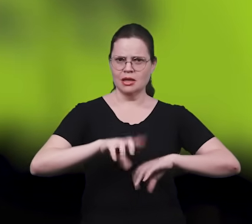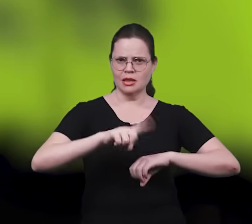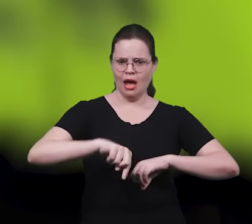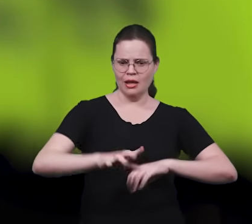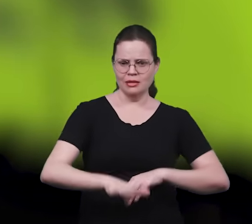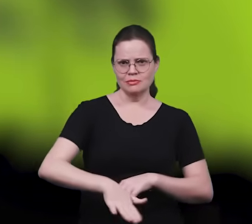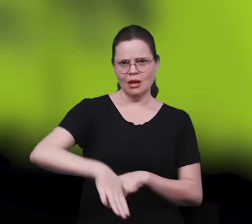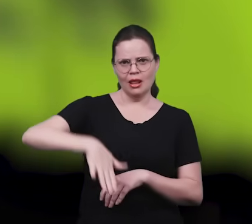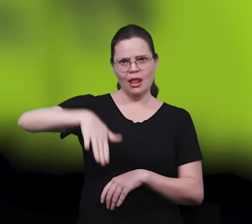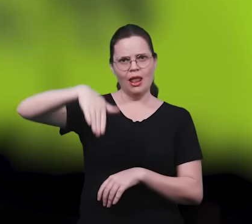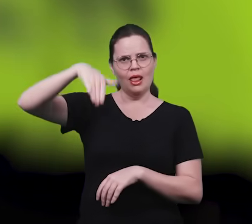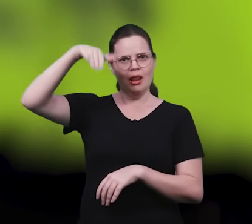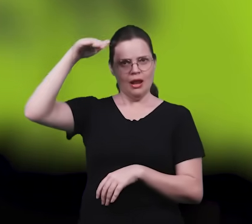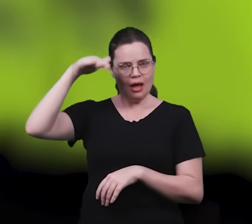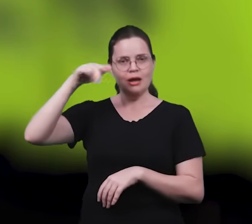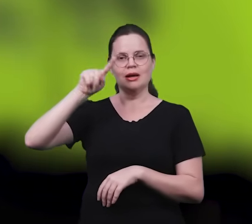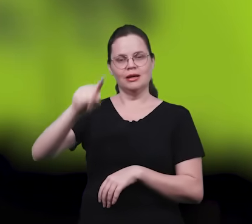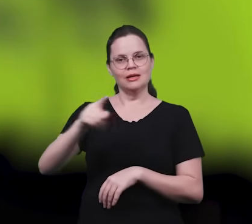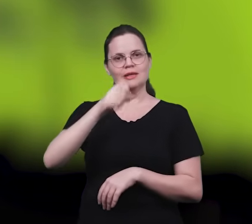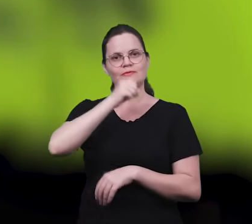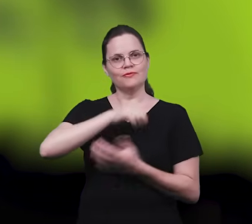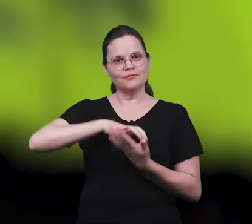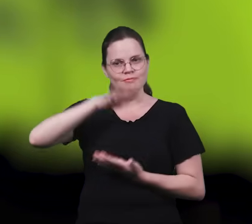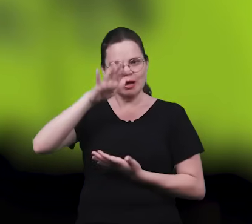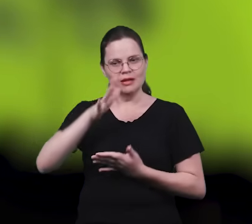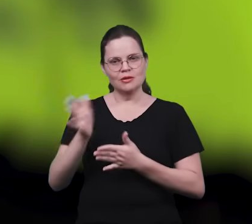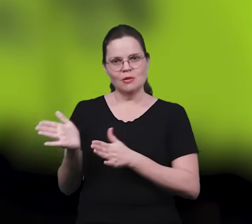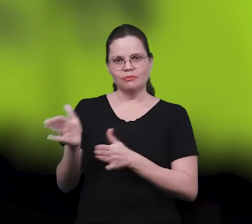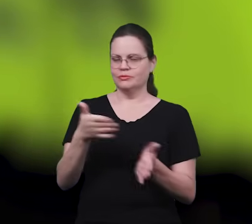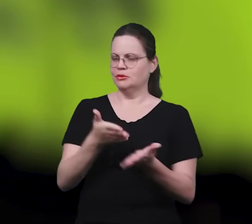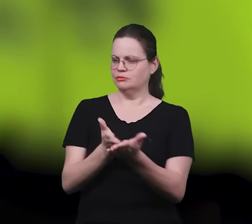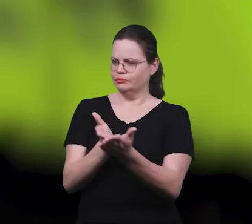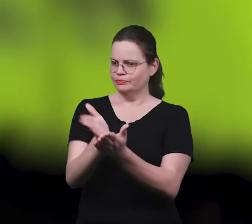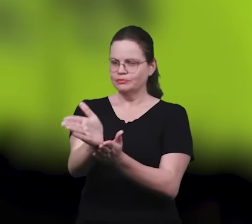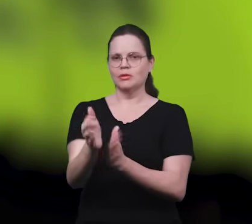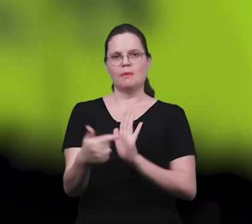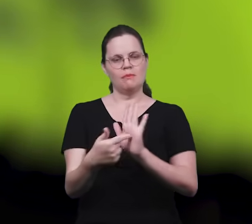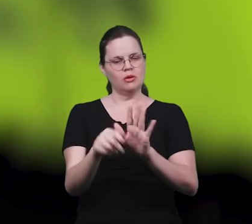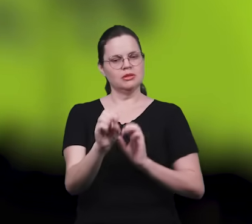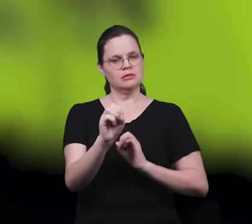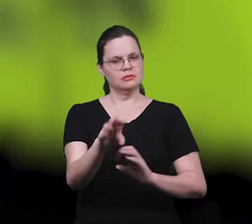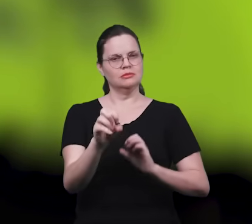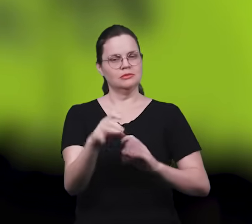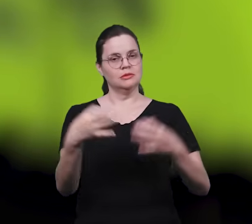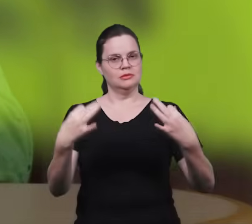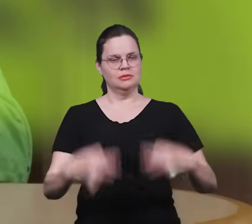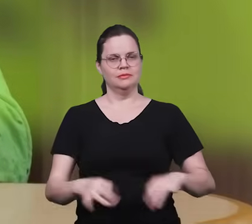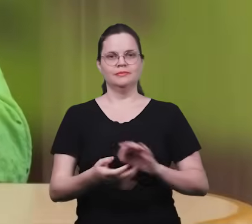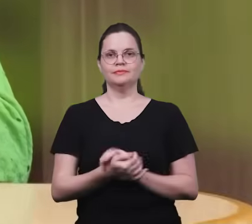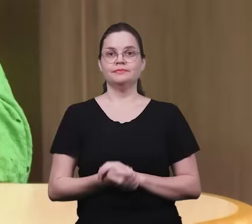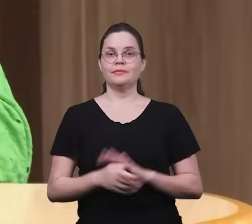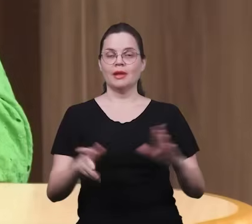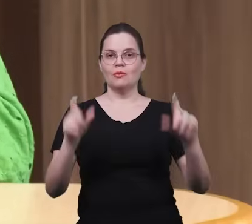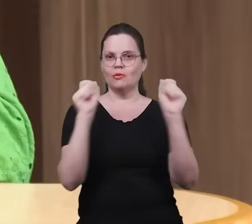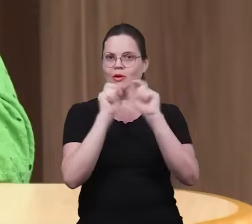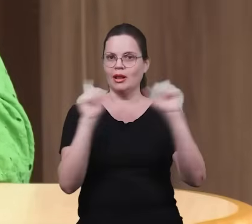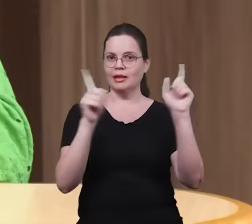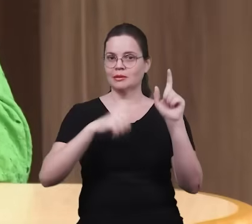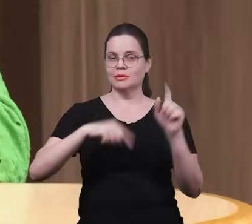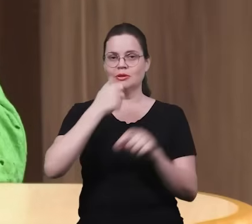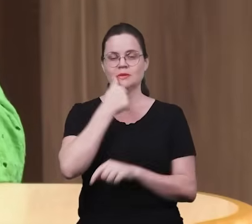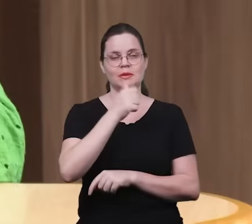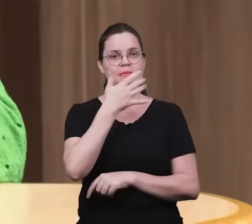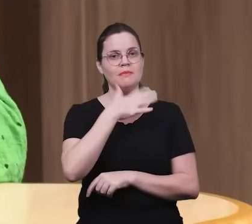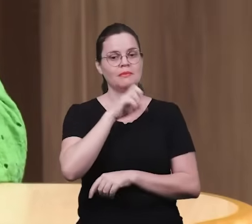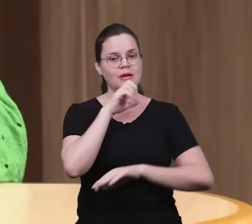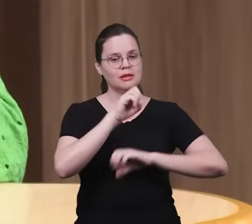andar e até quando envelhecer não se desviará dele. Esse é um alerta para o ensino dos pais.